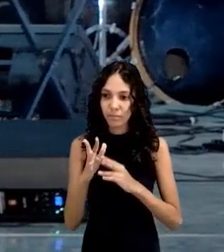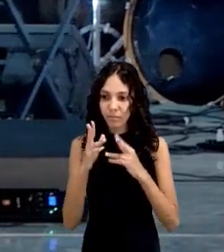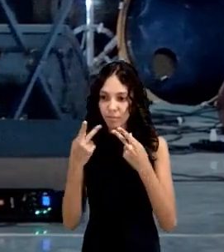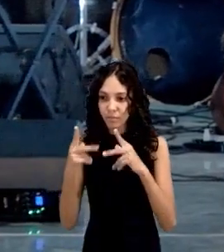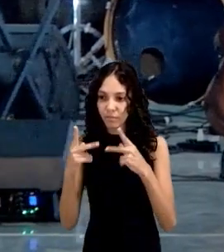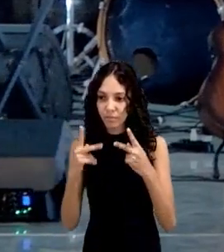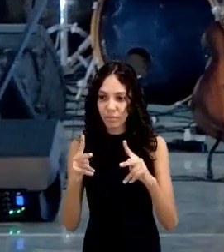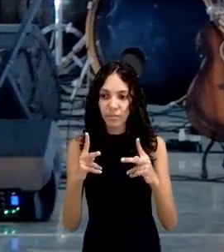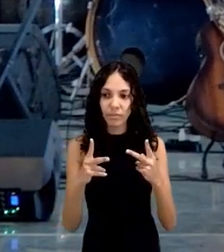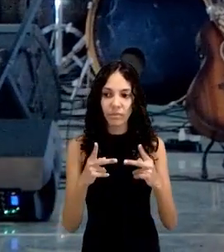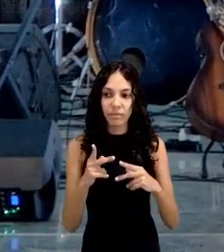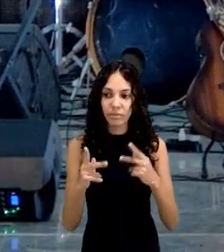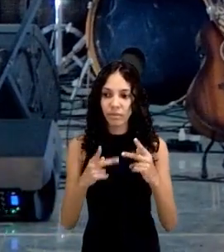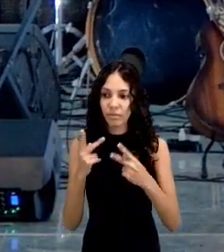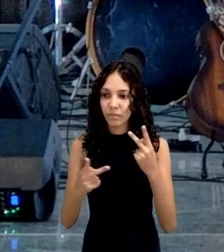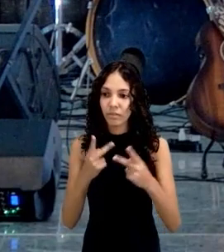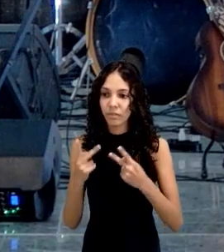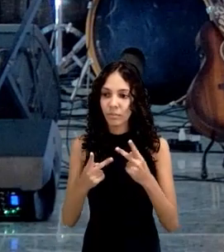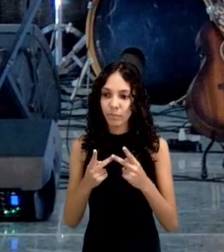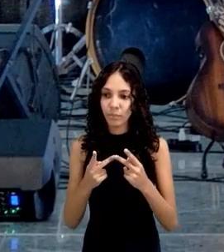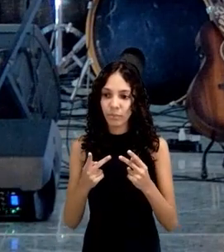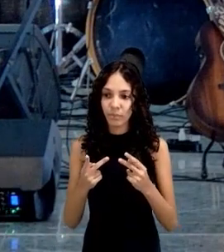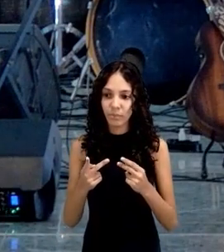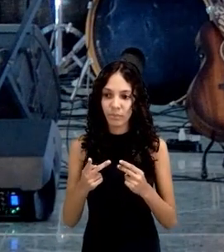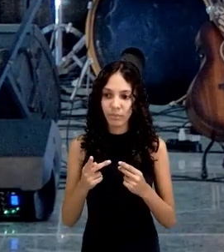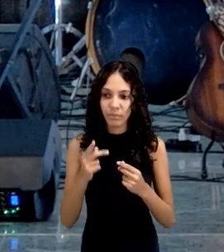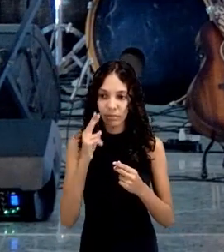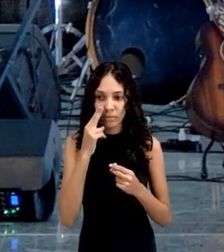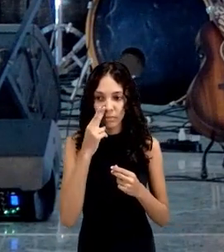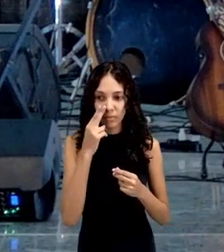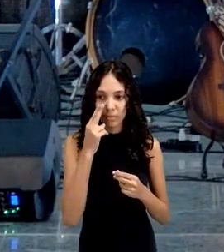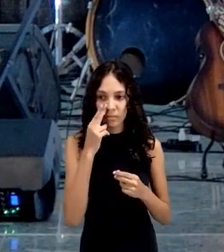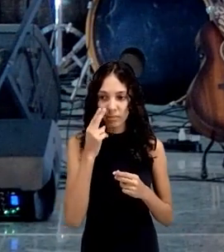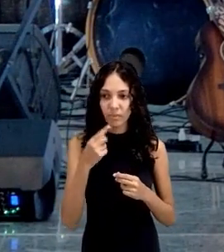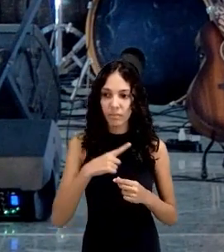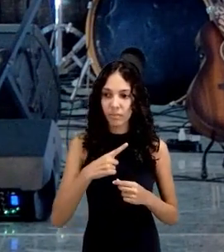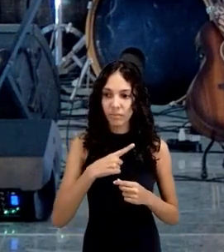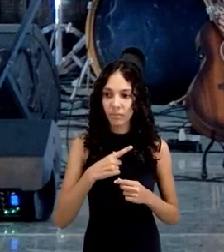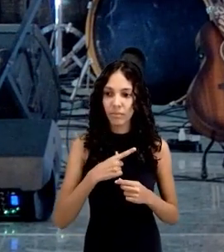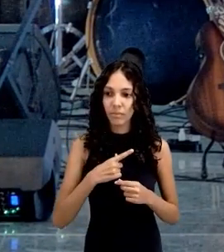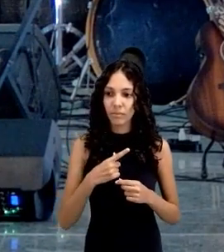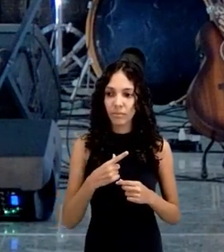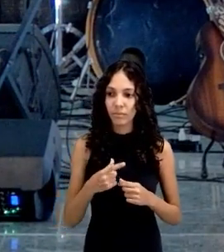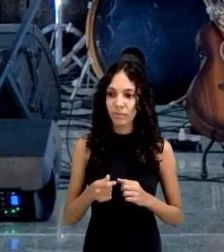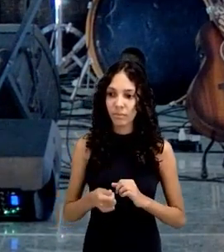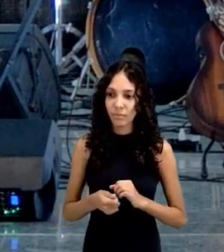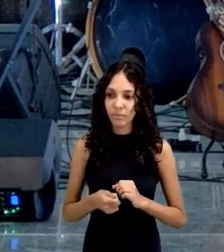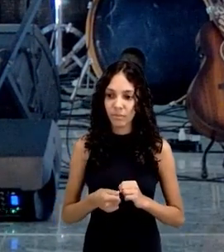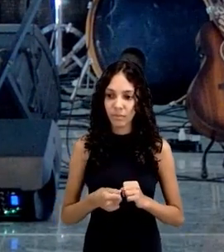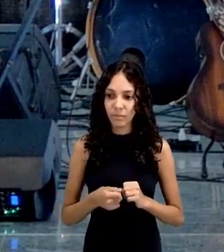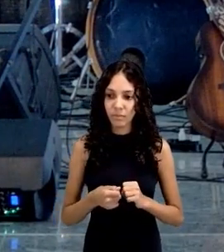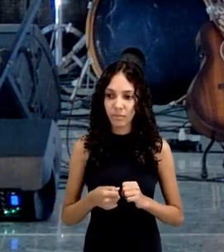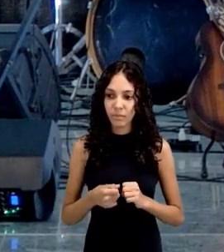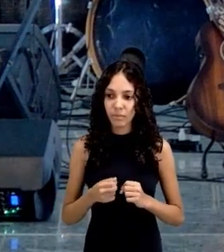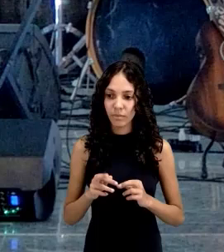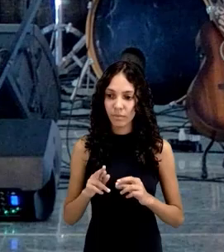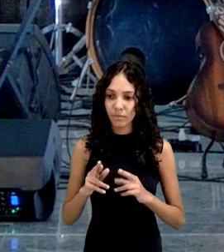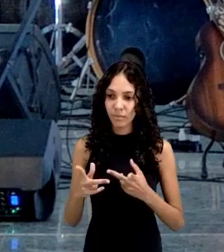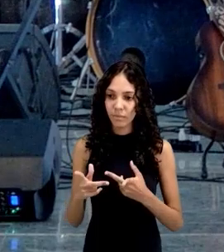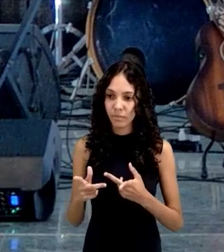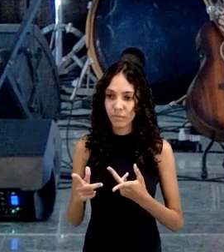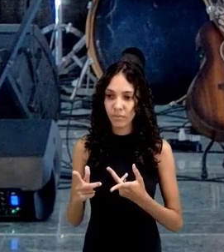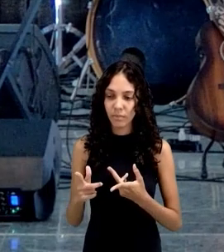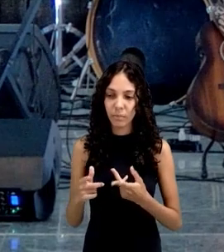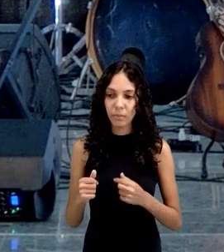faz baseado nos valores deste reino. E onde essas pessoas estão inseridas, é inevitável, elas